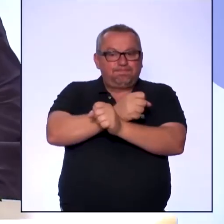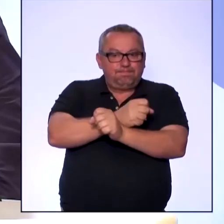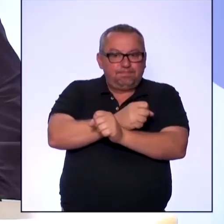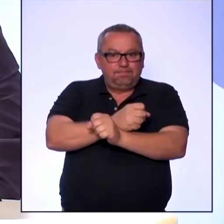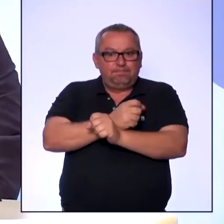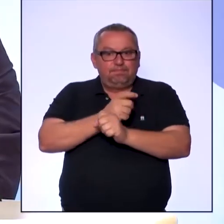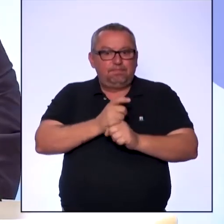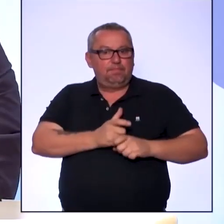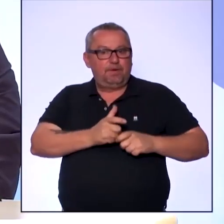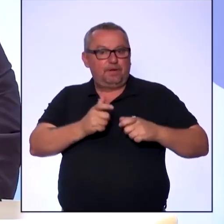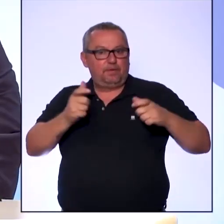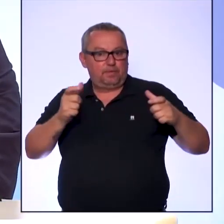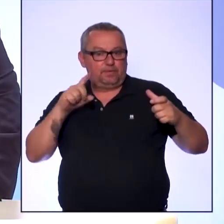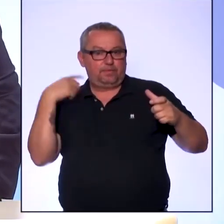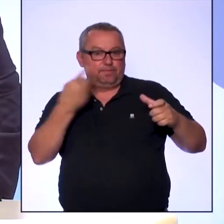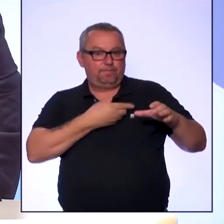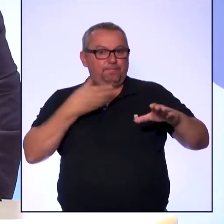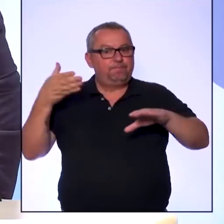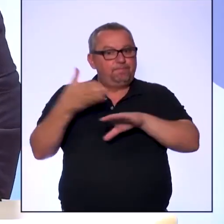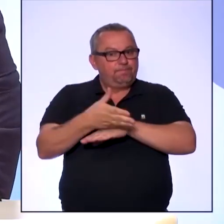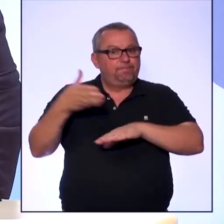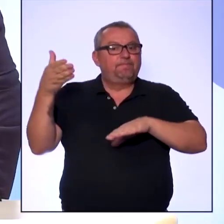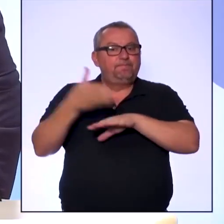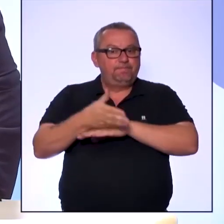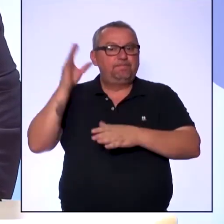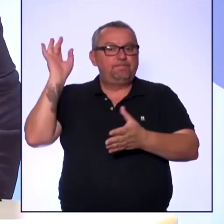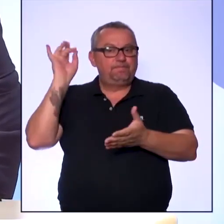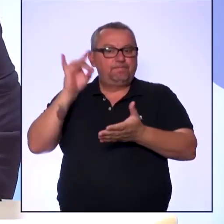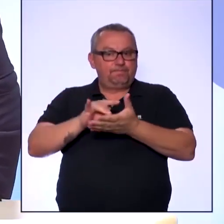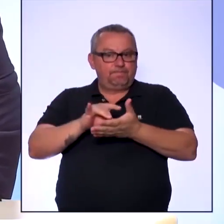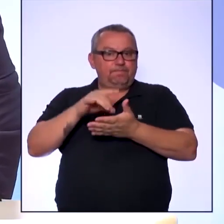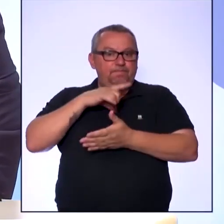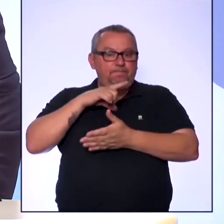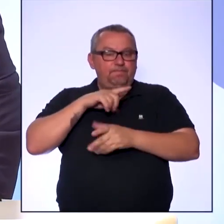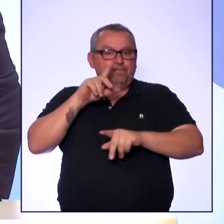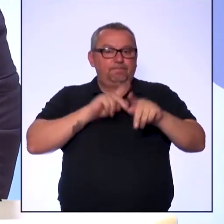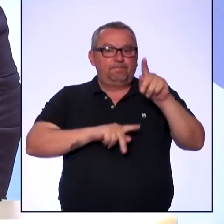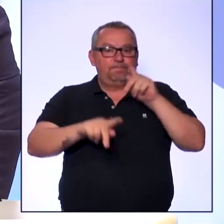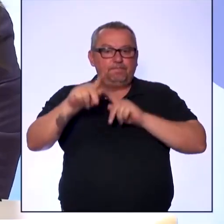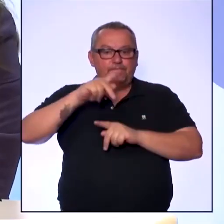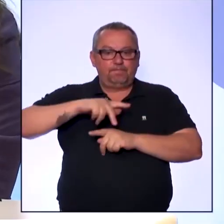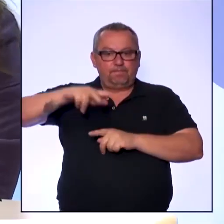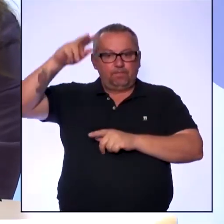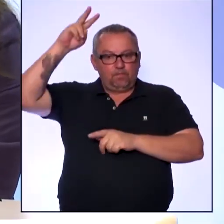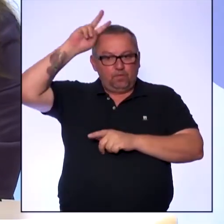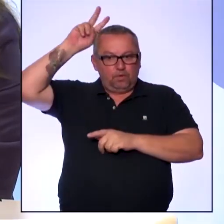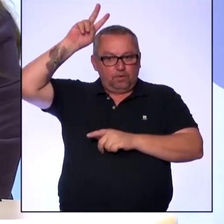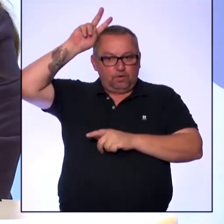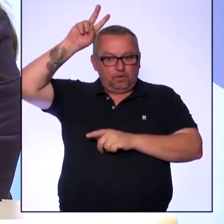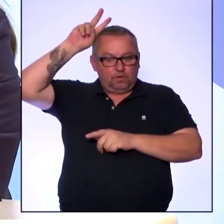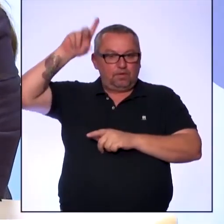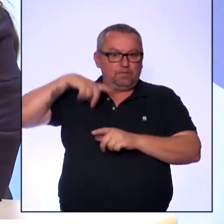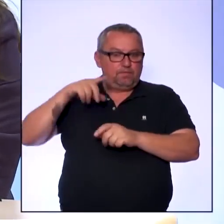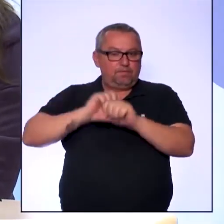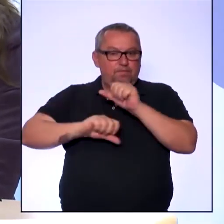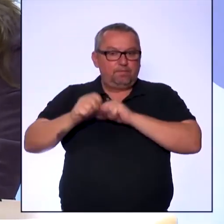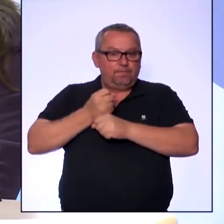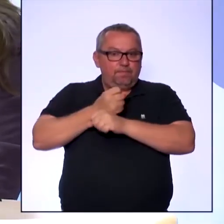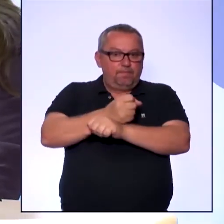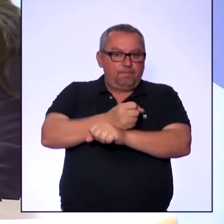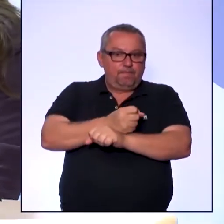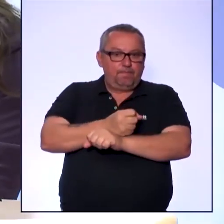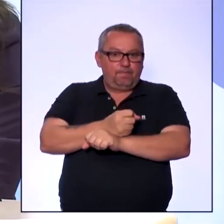termo exterminados, né? E o Rafael também traz muito essa questão, né, dos povos